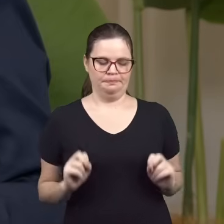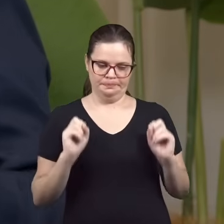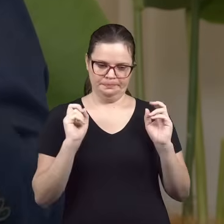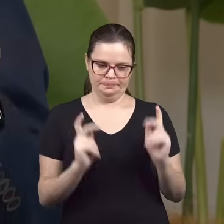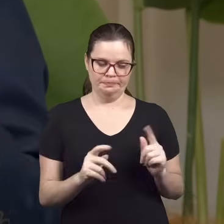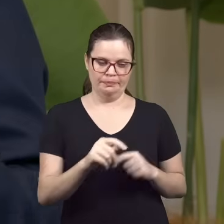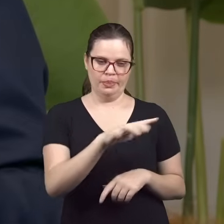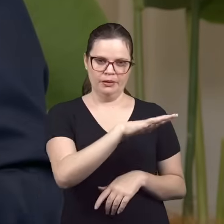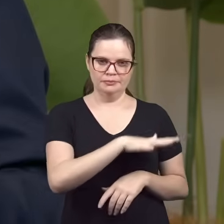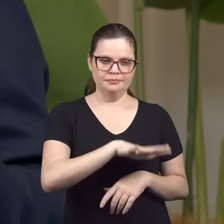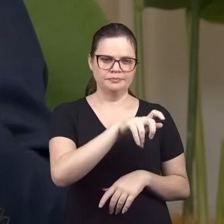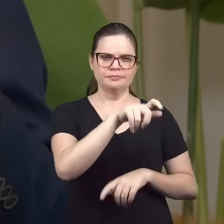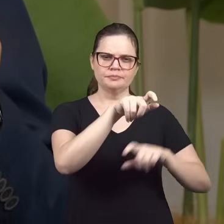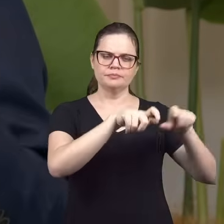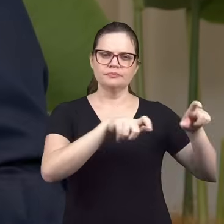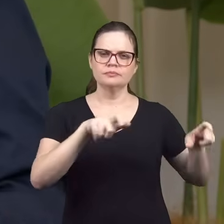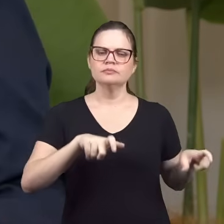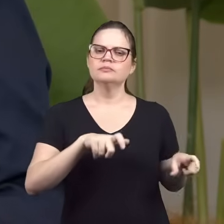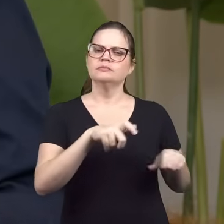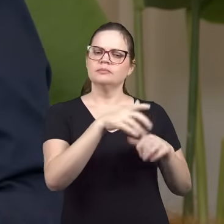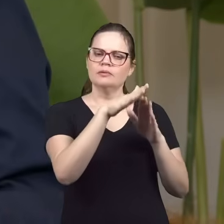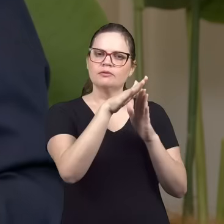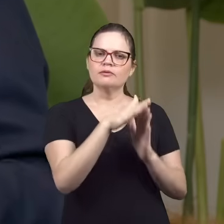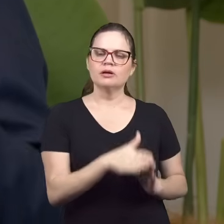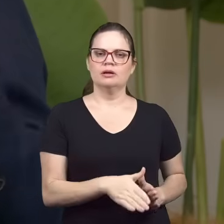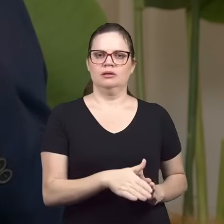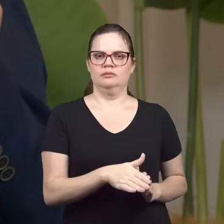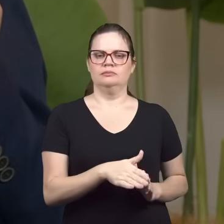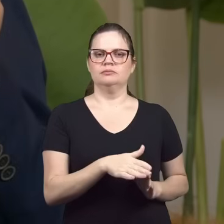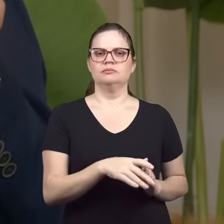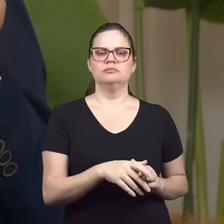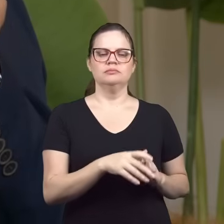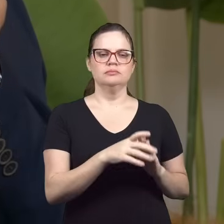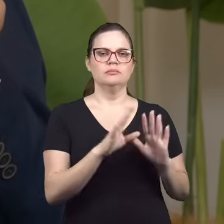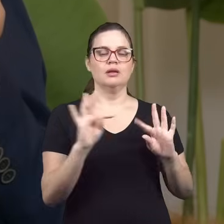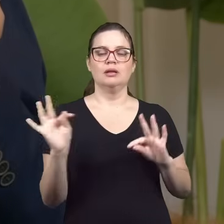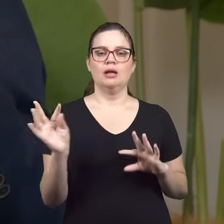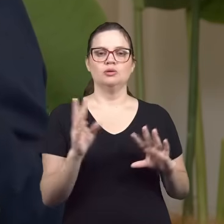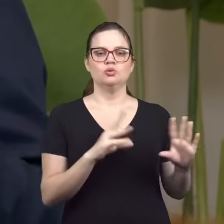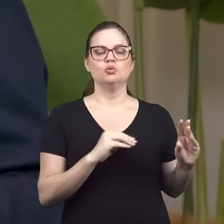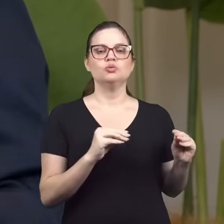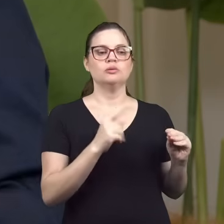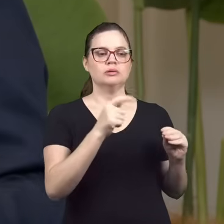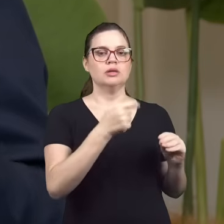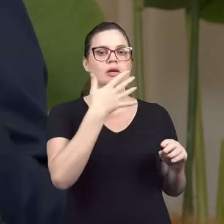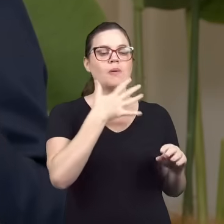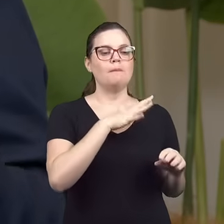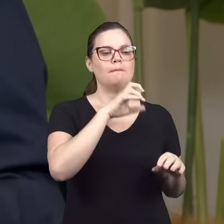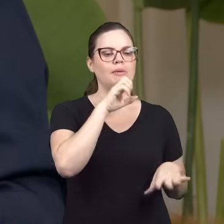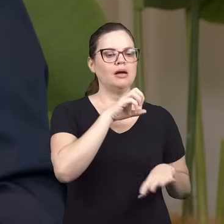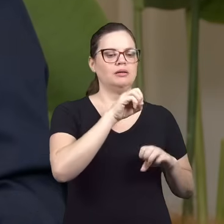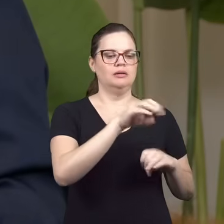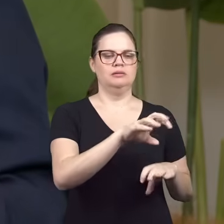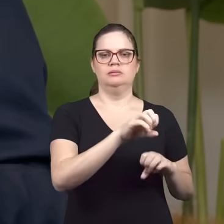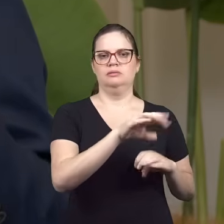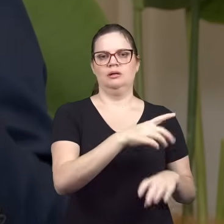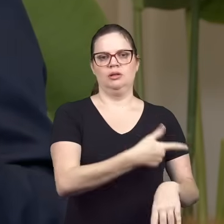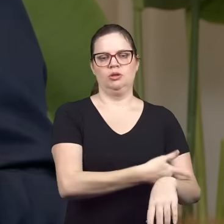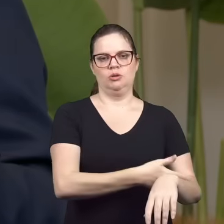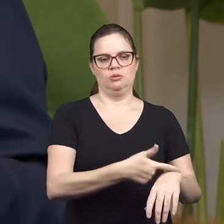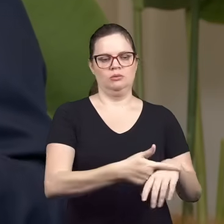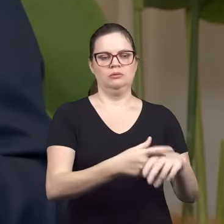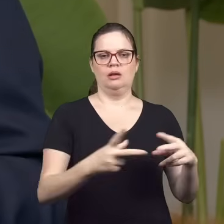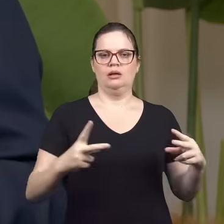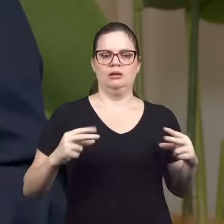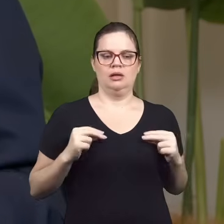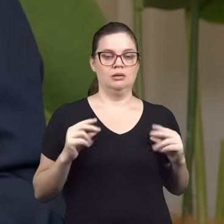conhecidos como homens fiéis aos ensinamentos, à educação, à